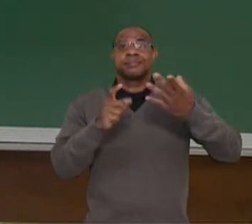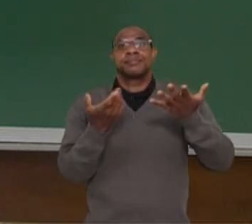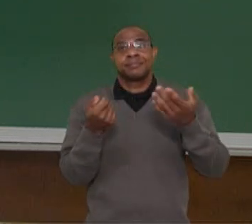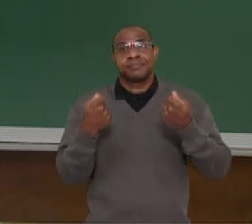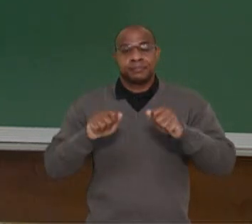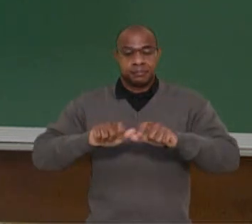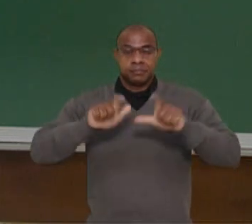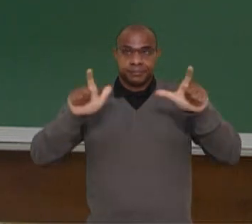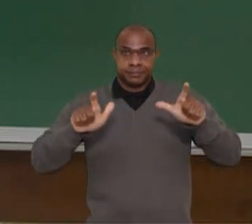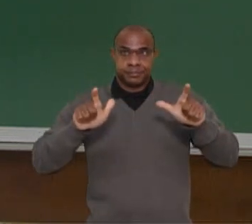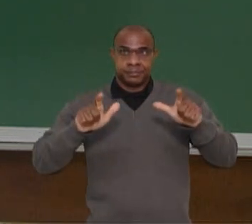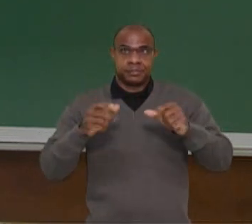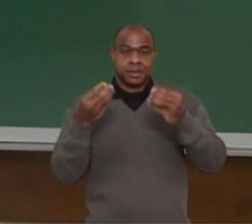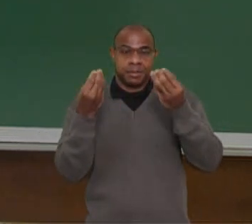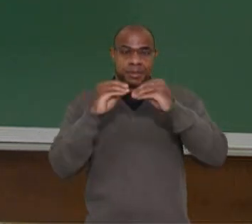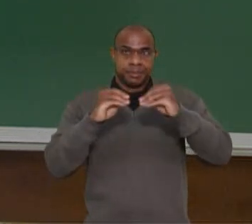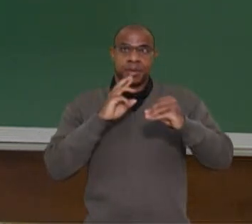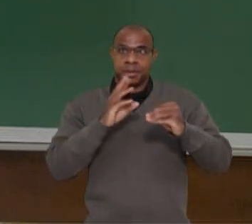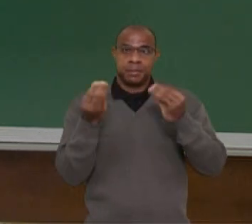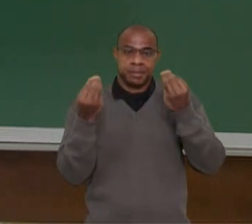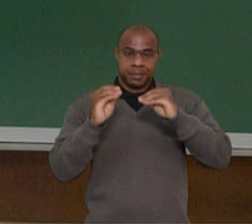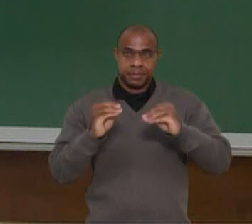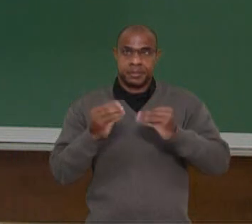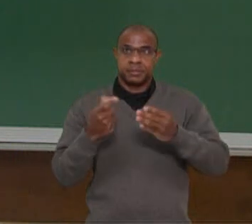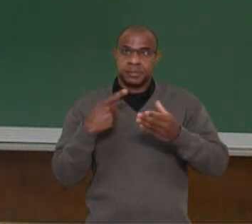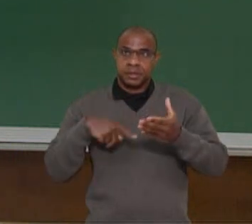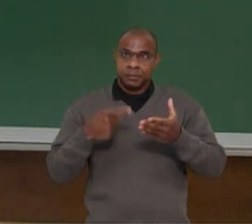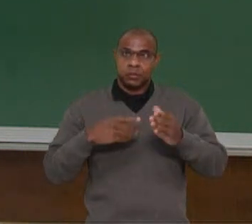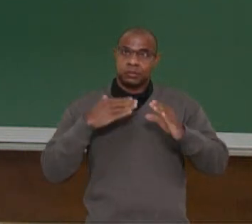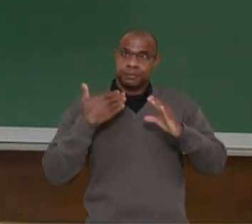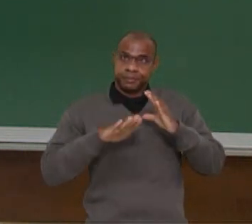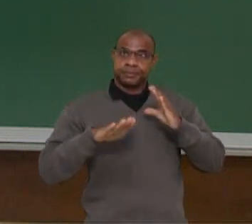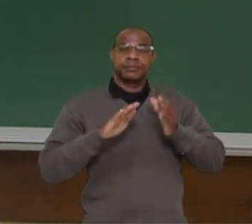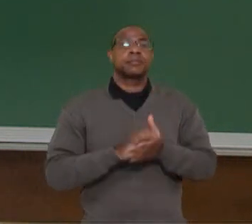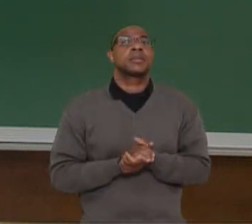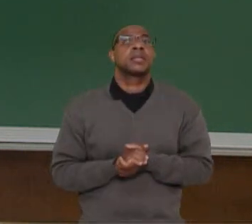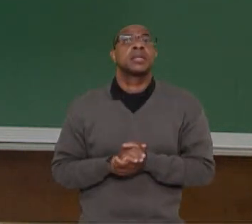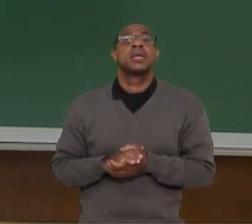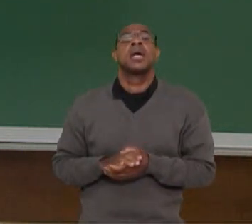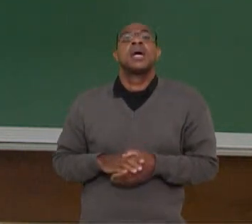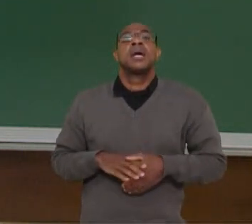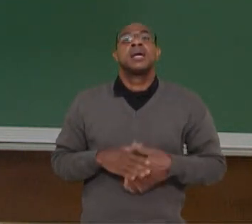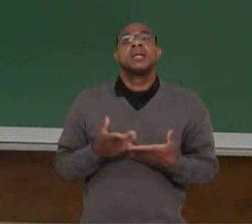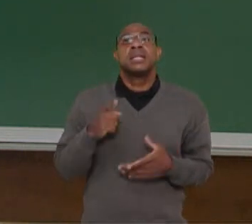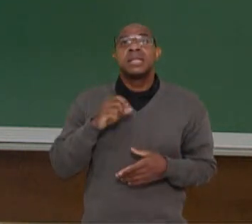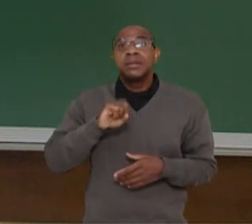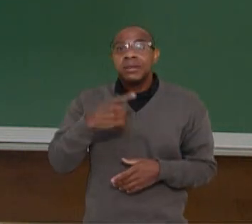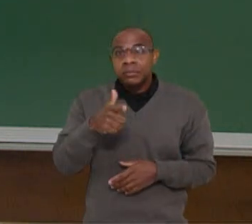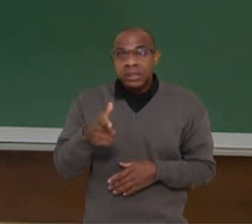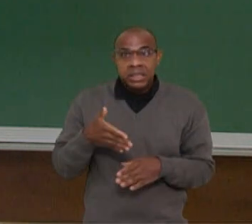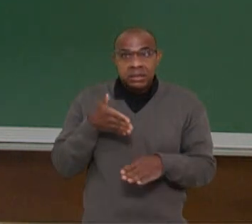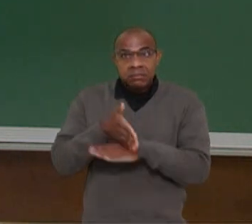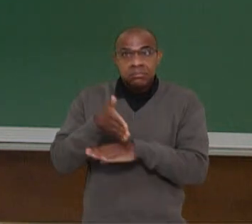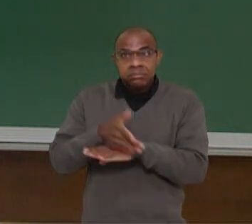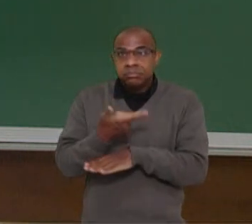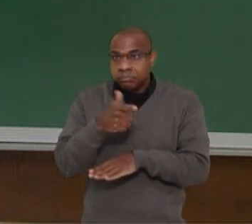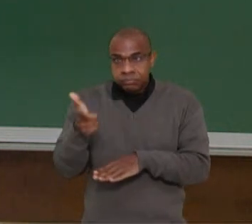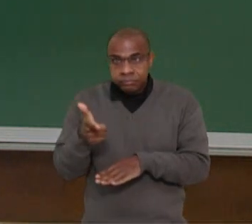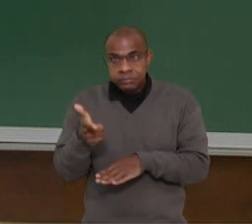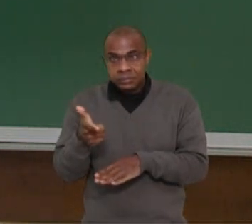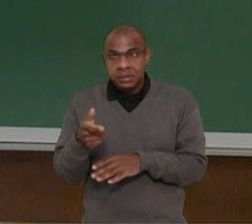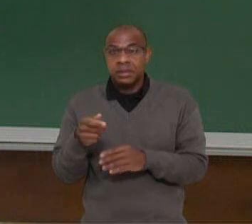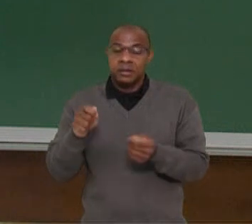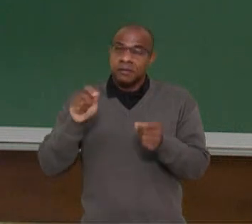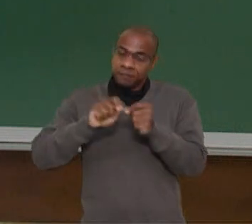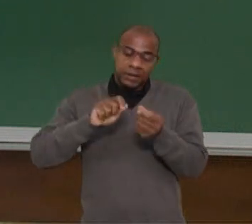tua presença nessa aula, tá? Para ficar registrado certinho. Se você não tem acesso ao Google Classroom, faça as atividades no caderno, bem direitinho, as